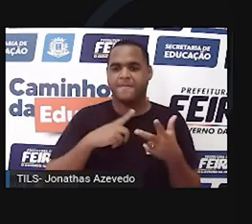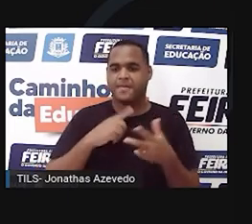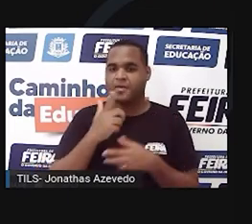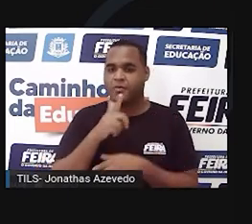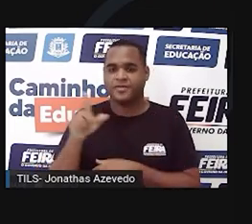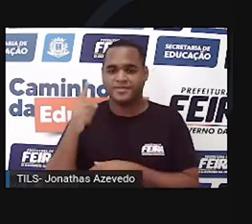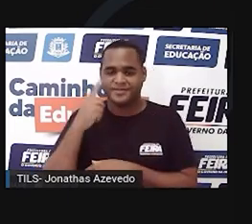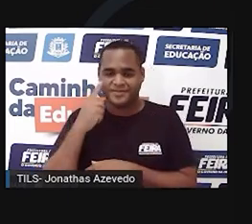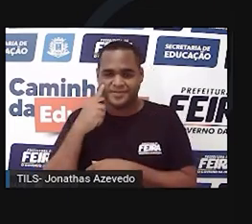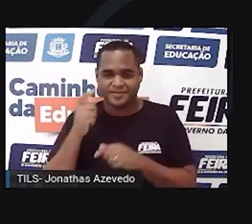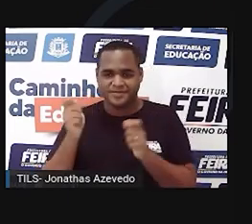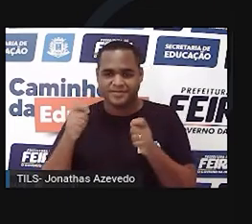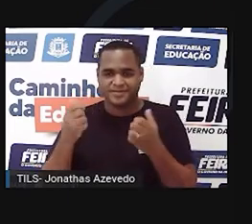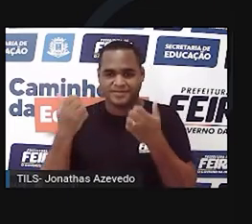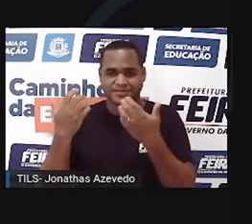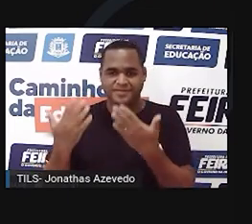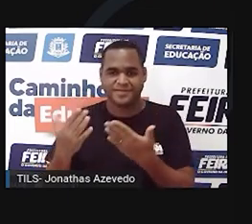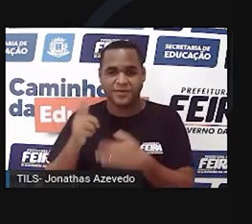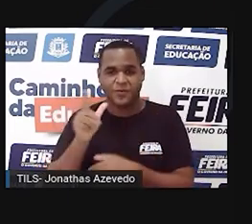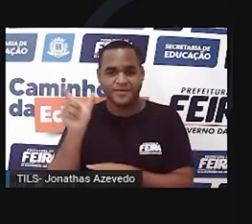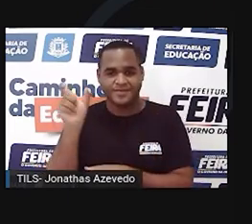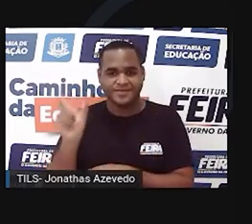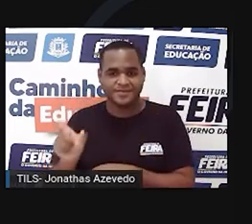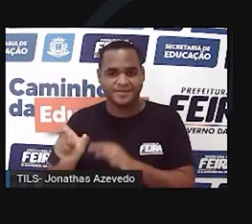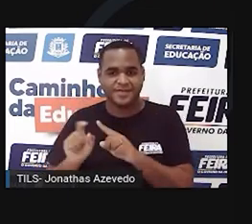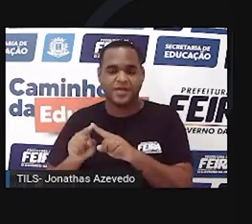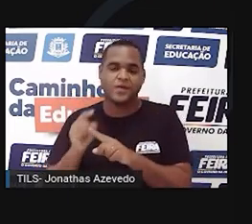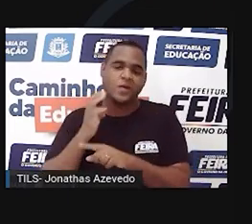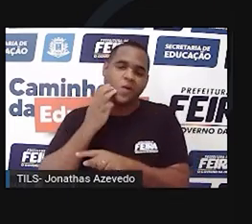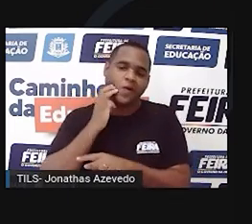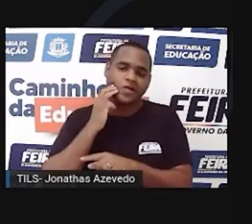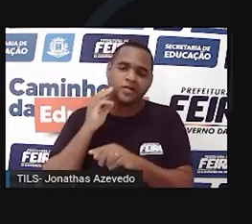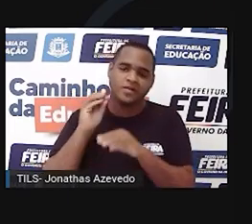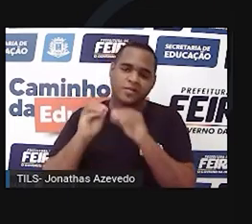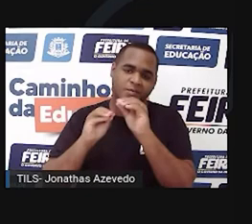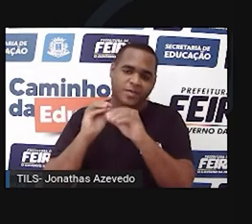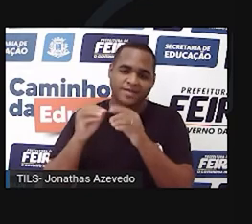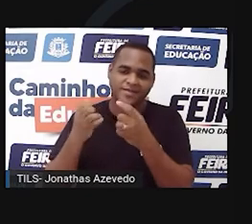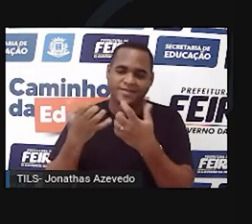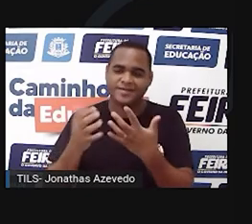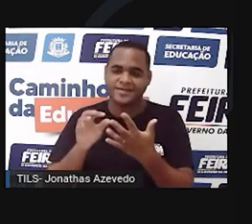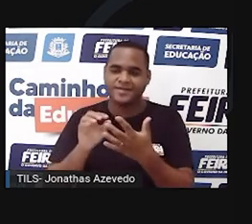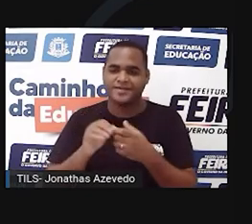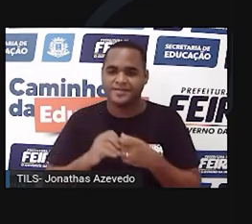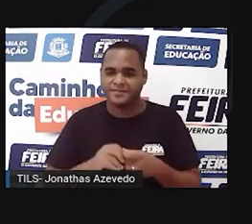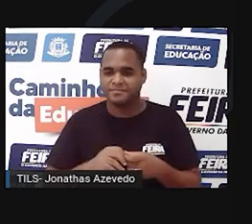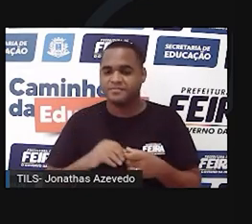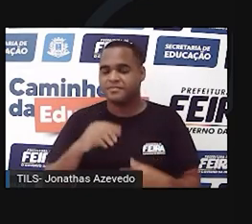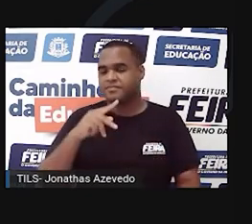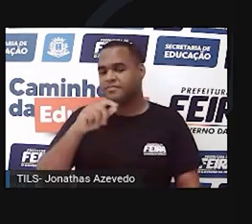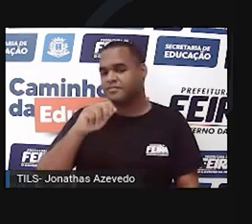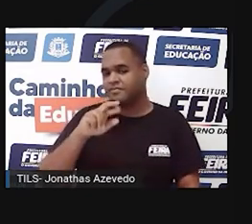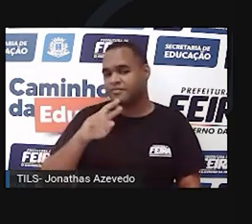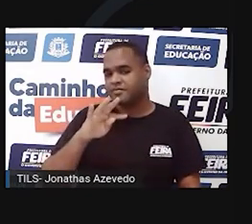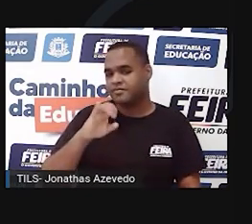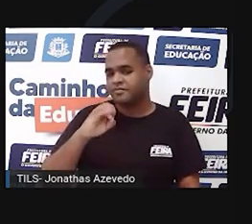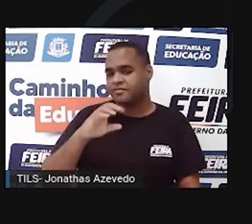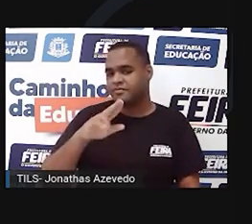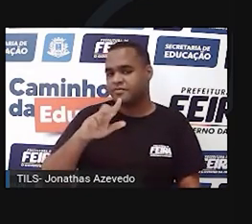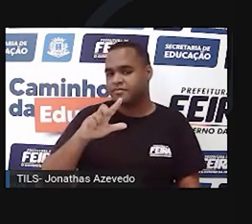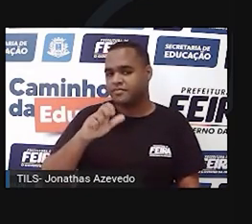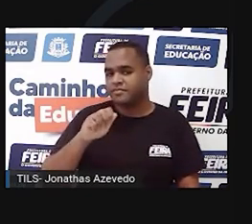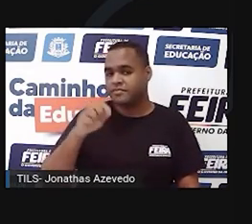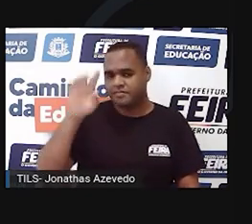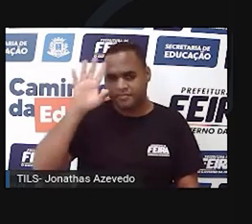eu também posso colocar essas bolinhas em rosa, que nós chamamos de partículas. E